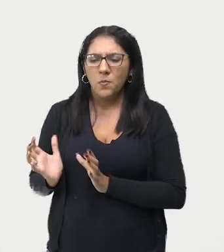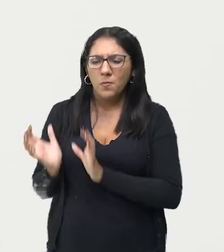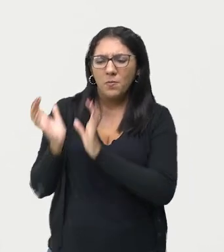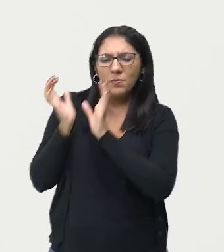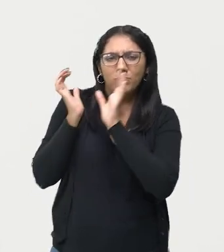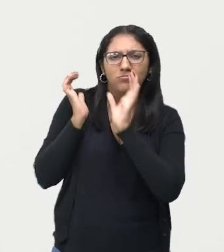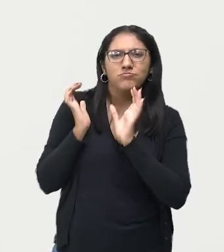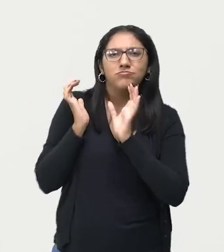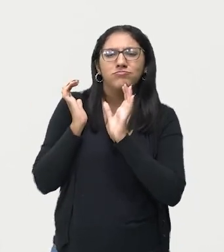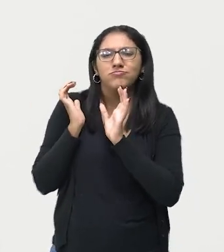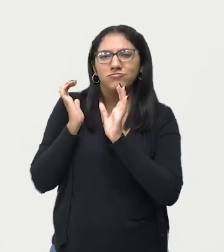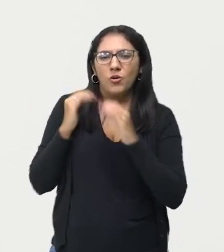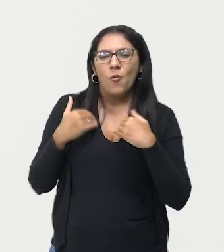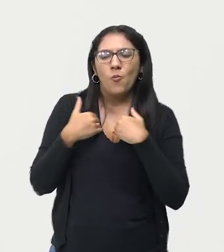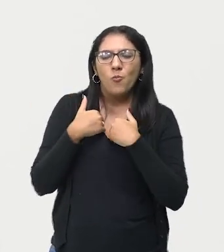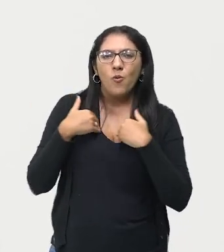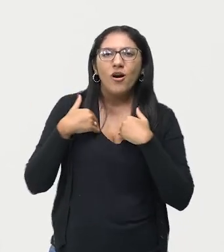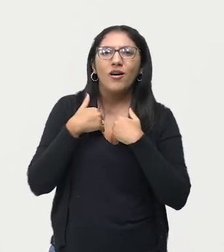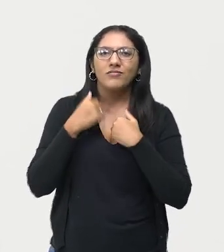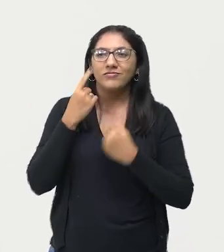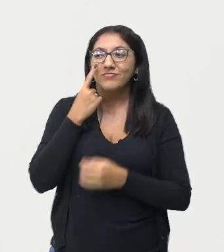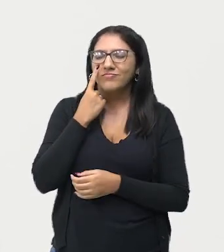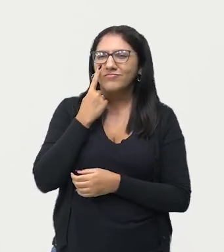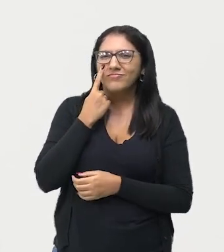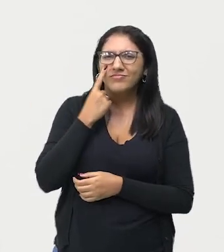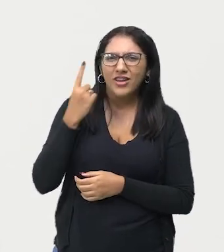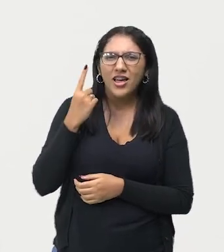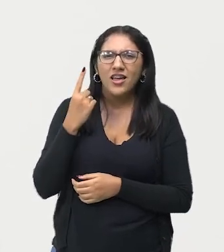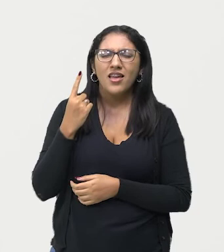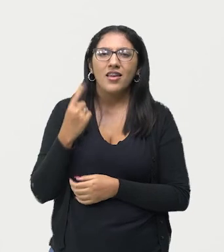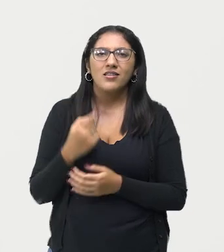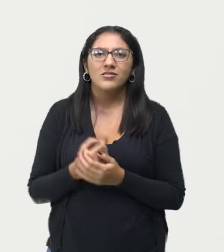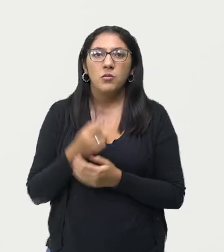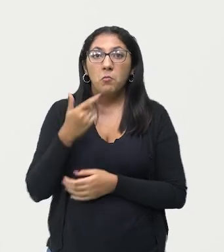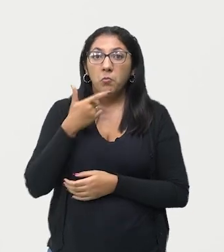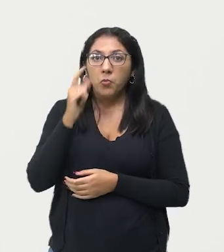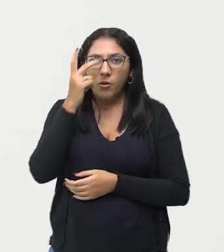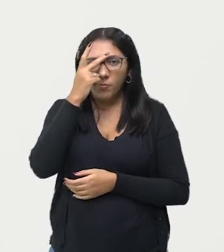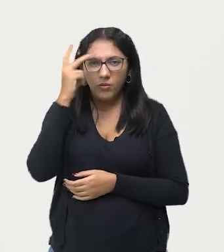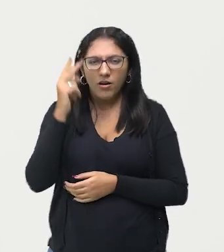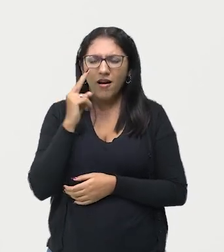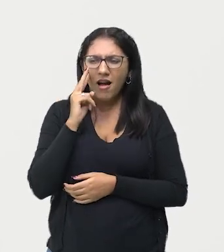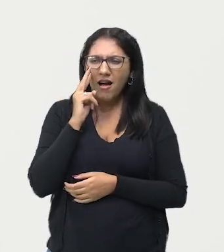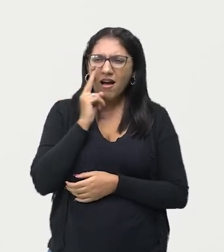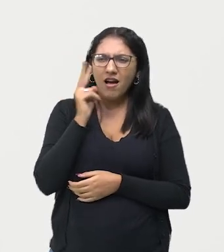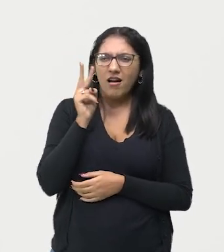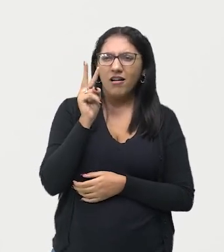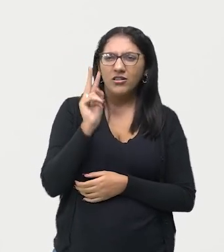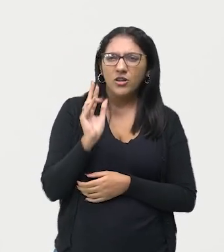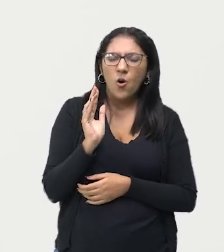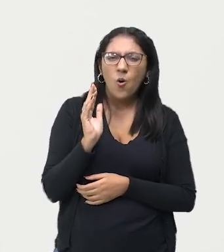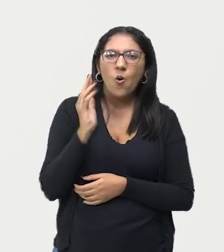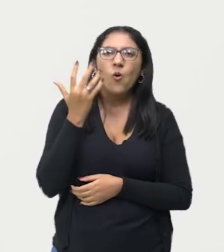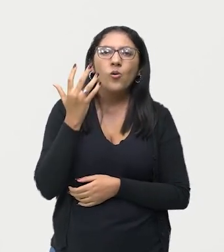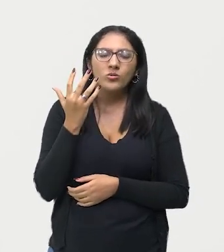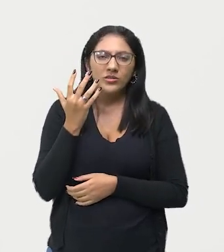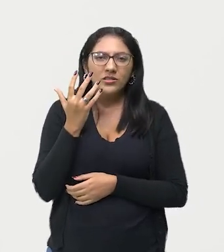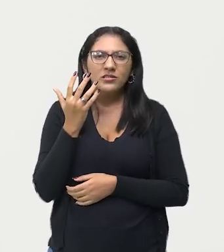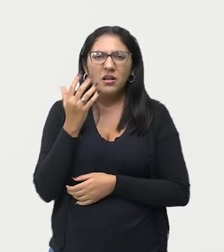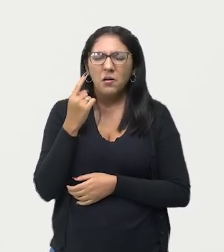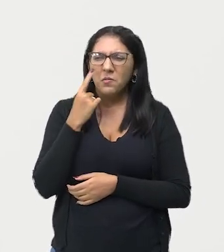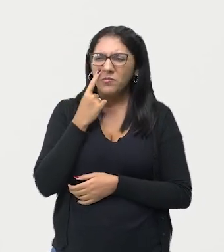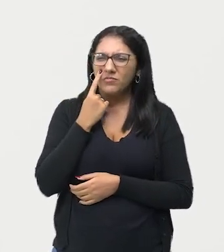é? Então vejam aí que, de novo, alguém que estivesse observando, acompanhando a situação, observando a